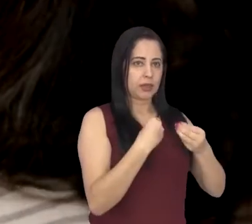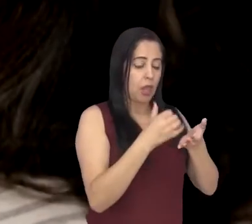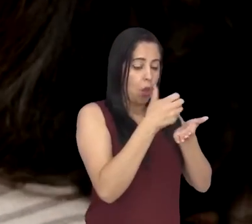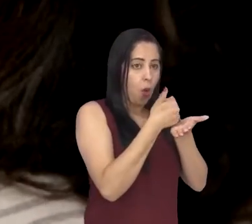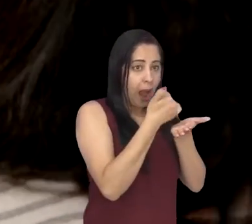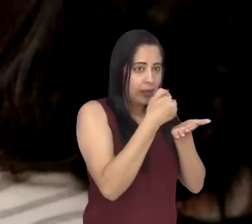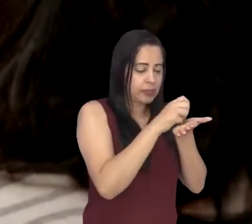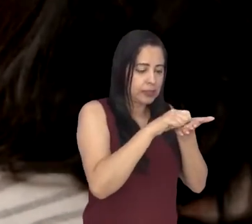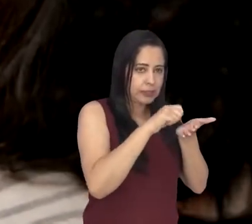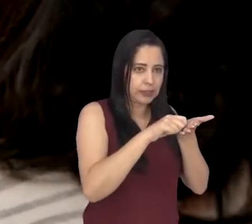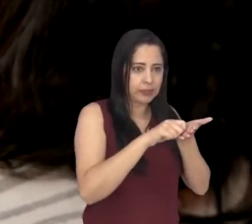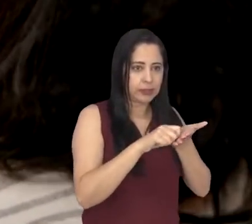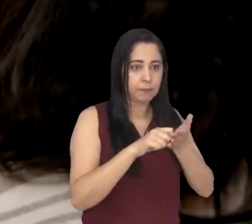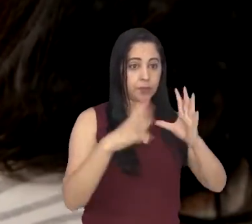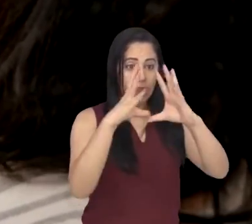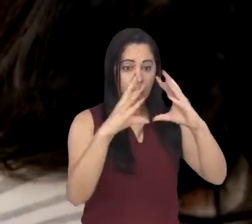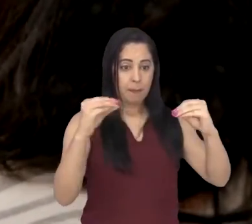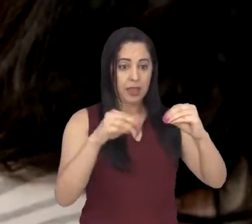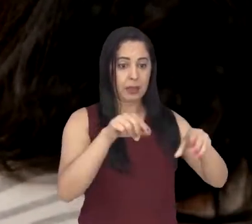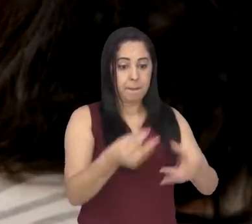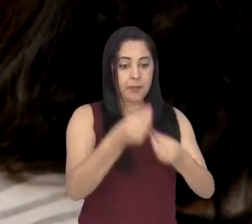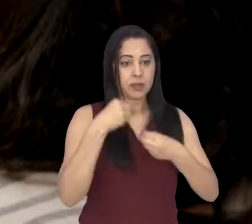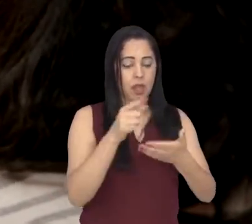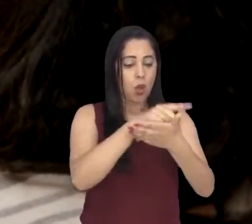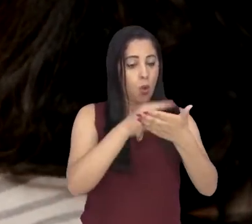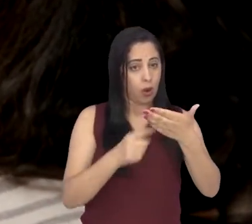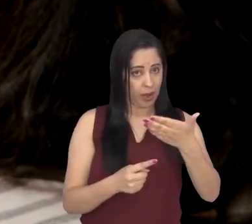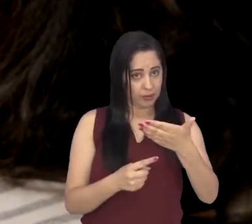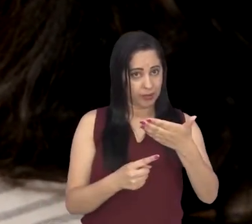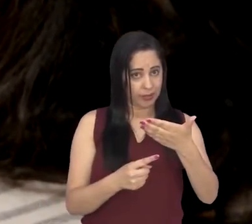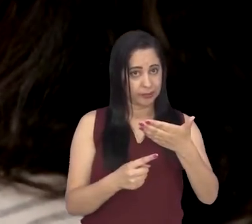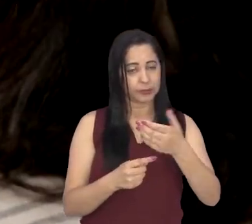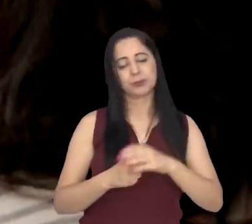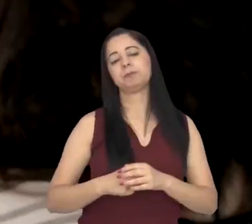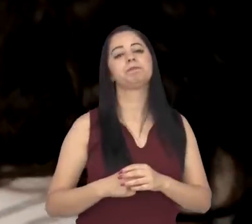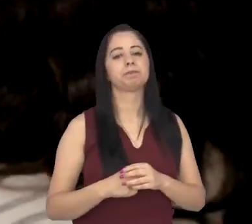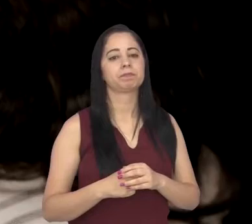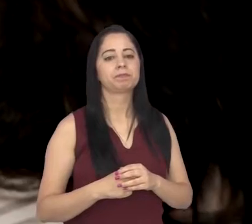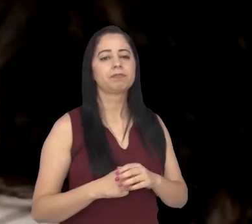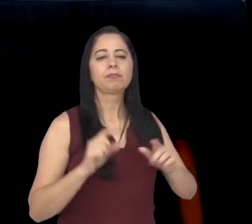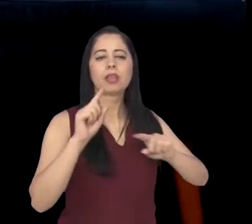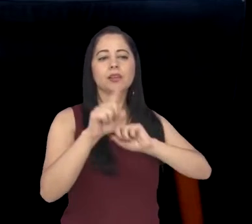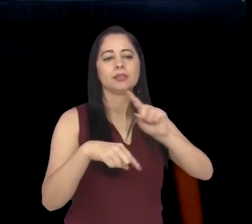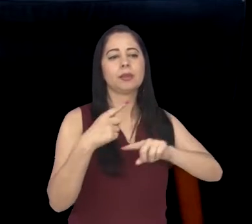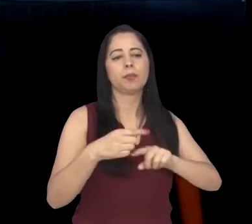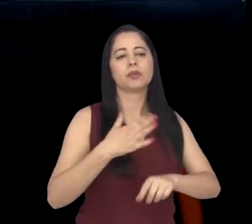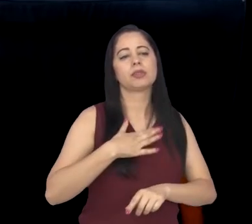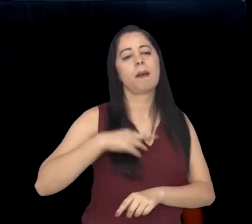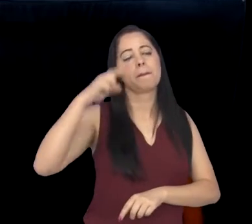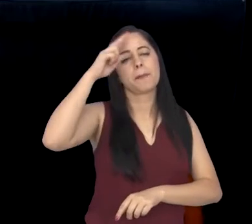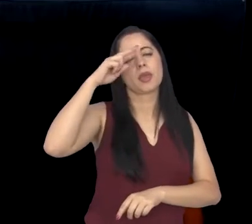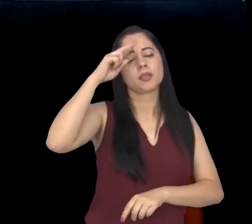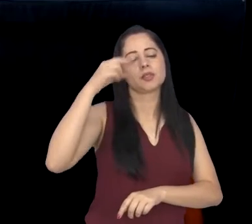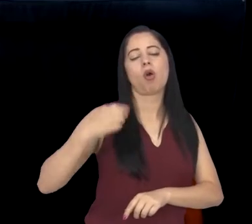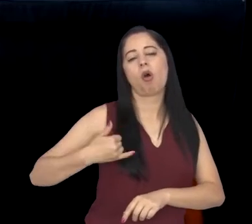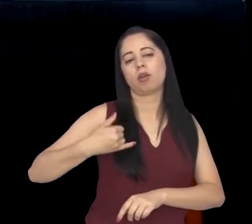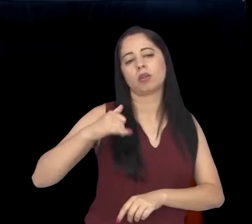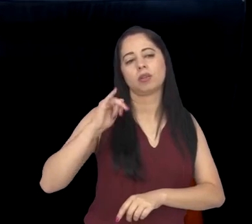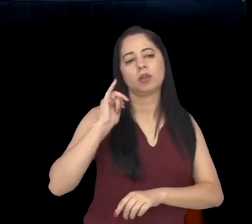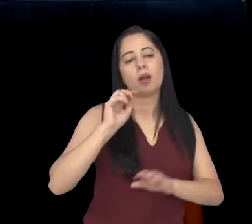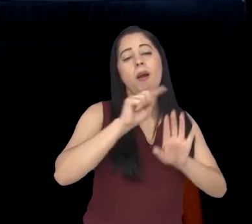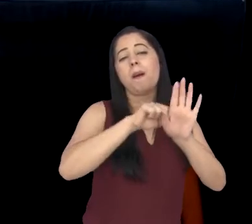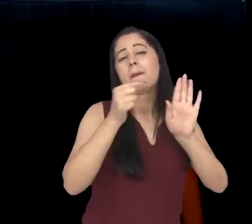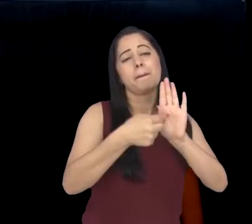folhas suficientes, uma forma metafórica, para escrever a minha história de uma maneira mais